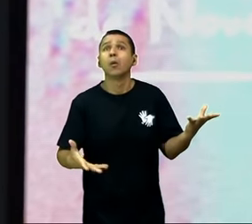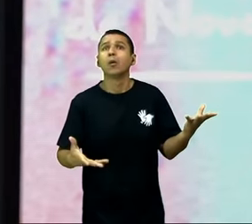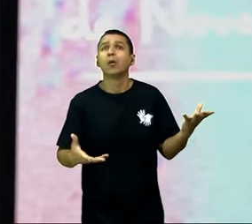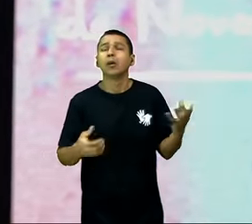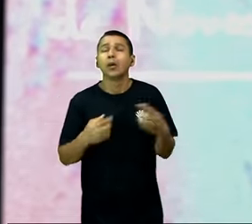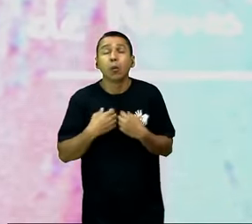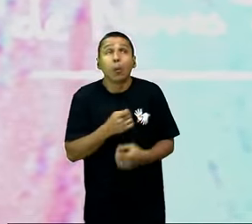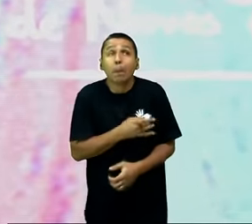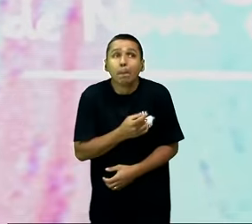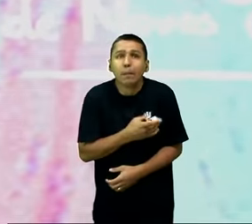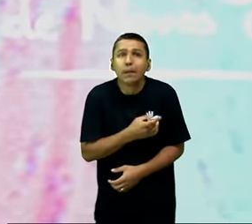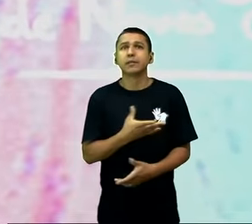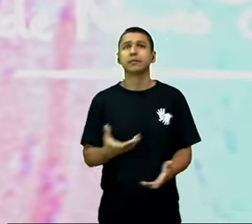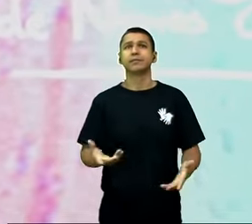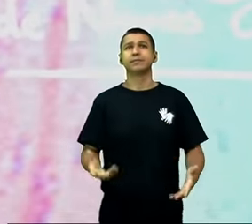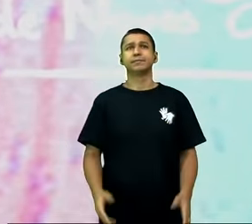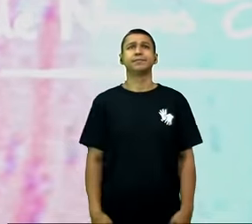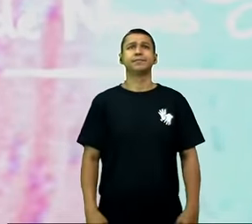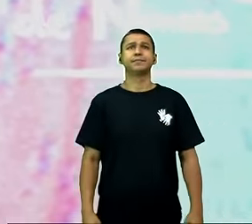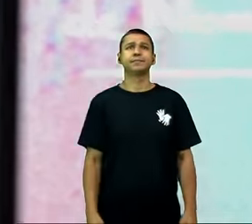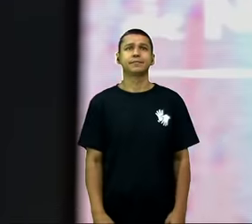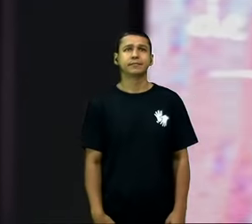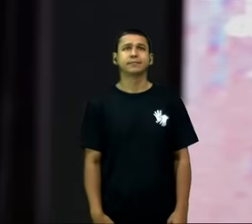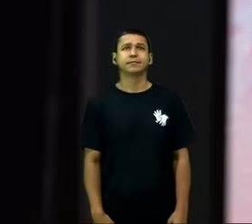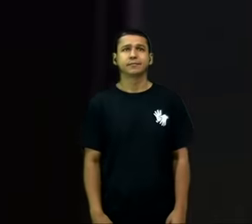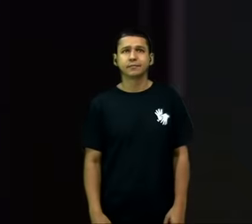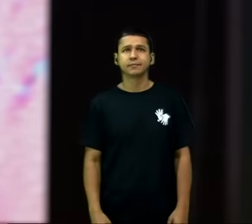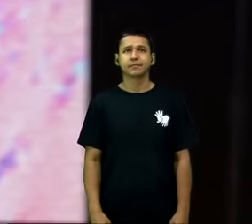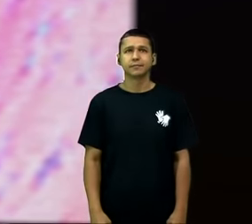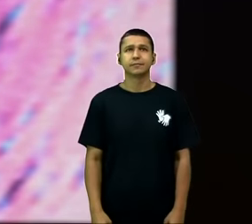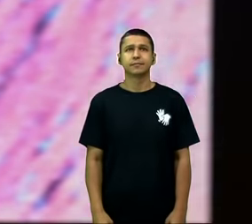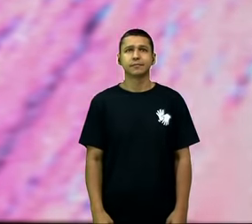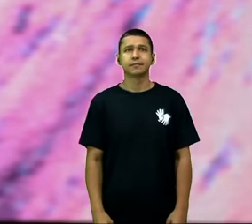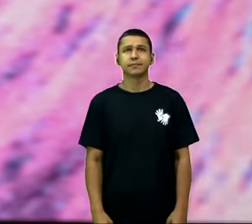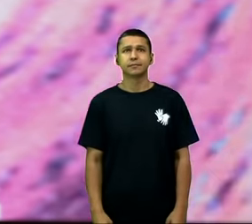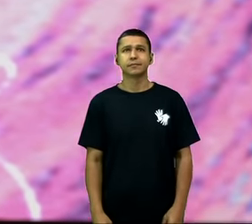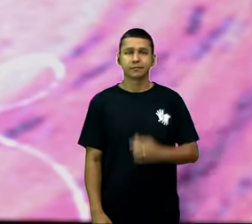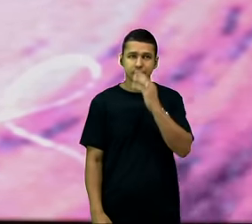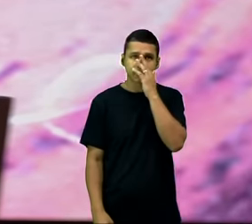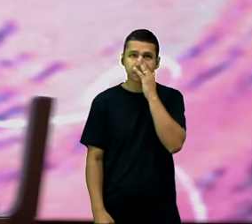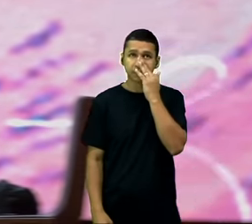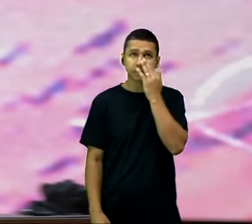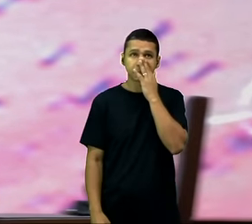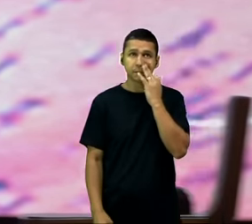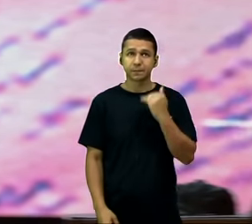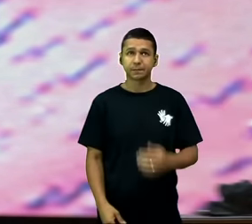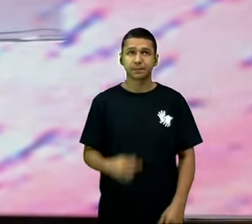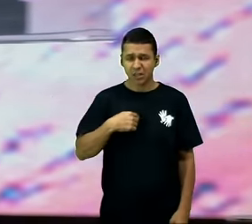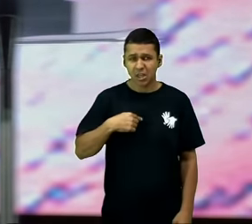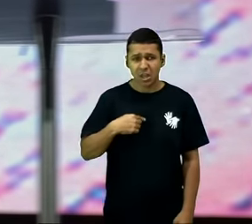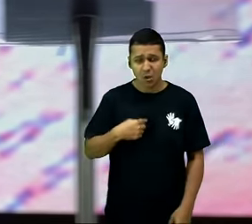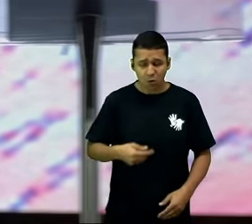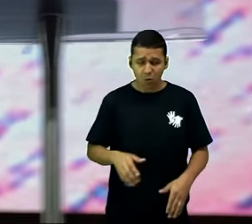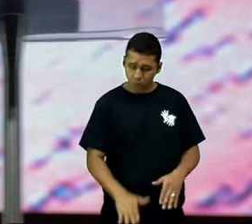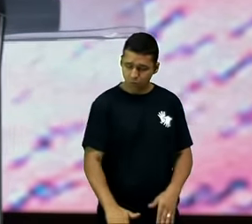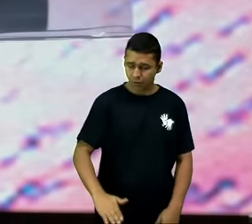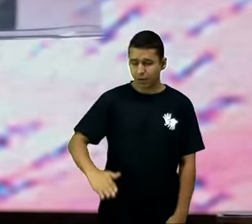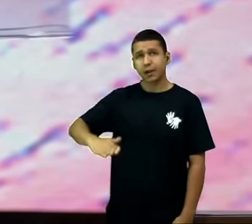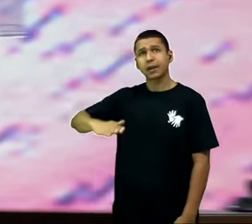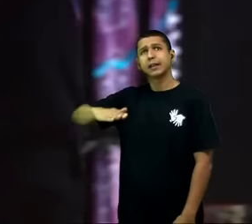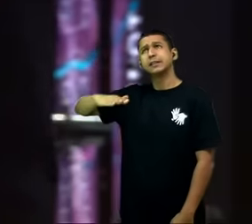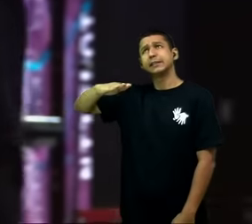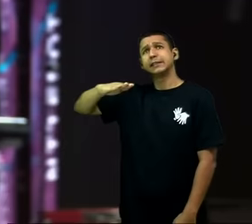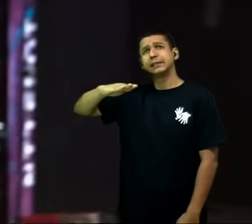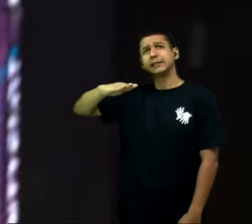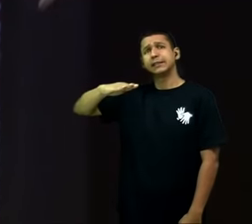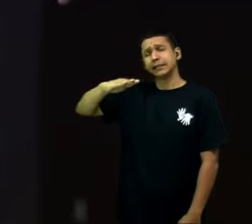Glória a Deus. Eu fui criado vendo meus pais cantando. Meu pai, que